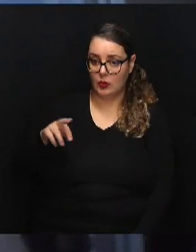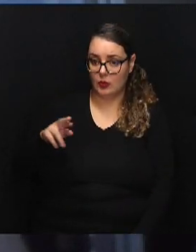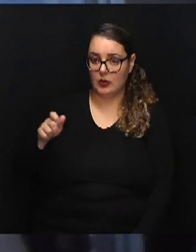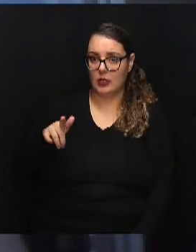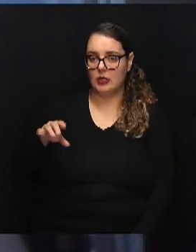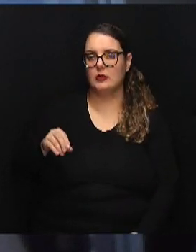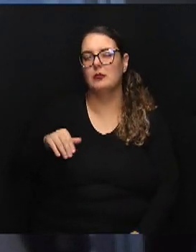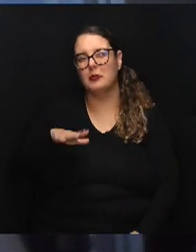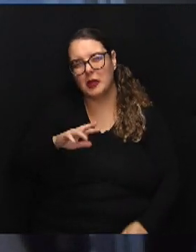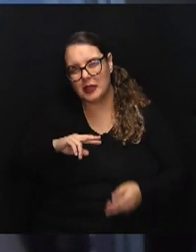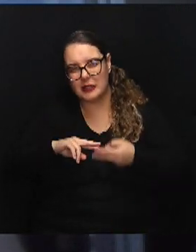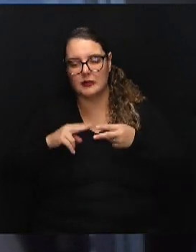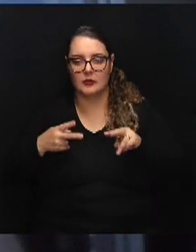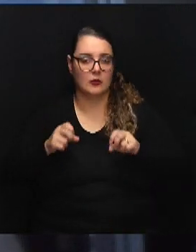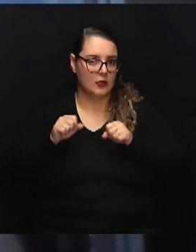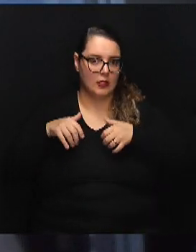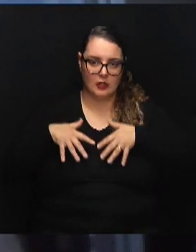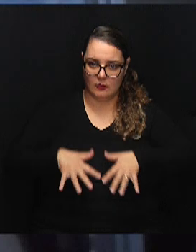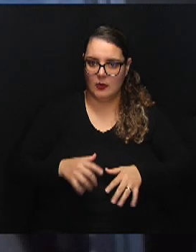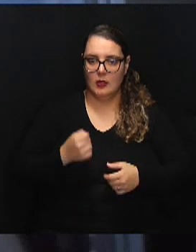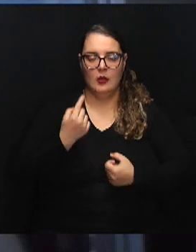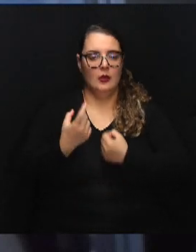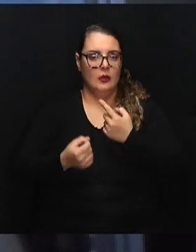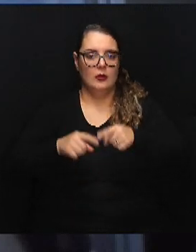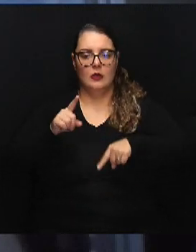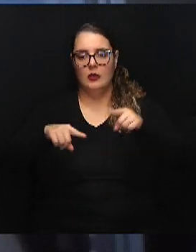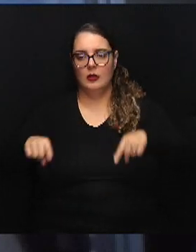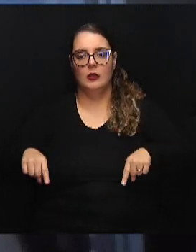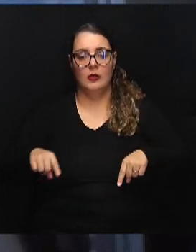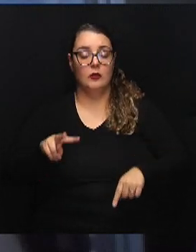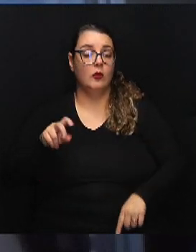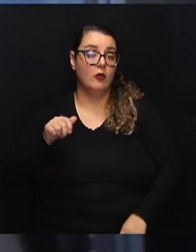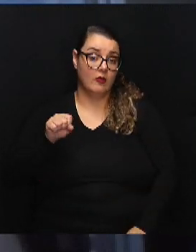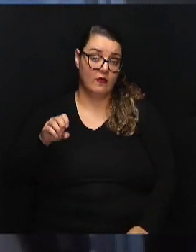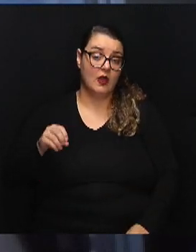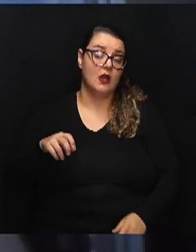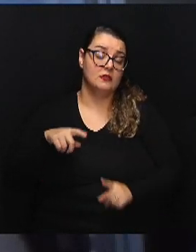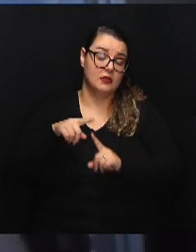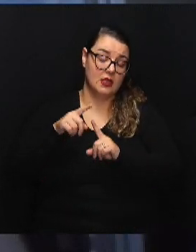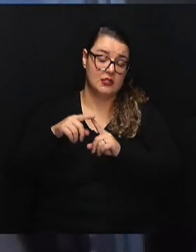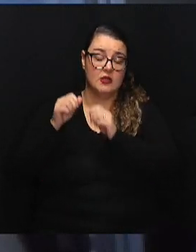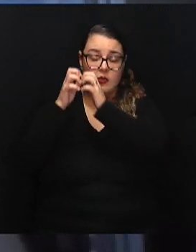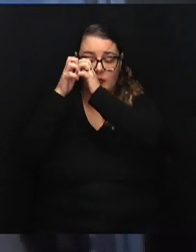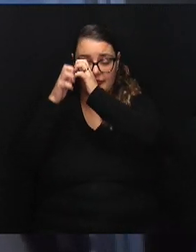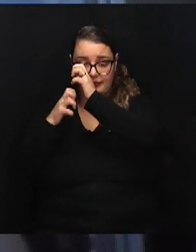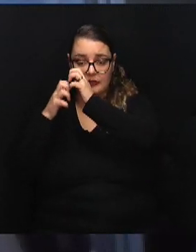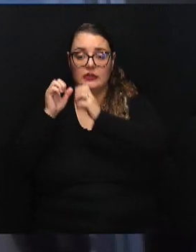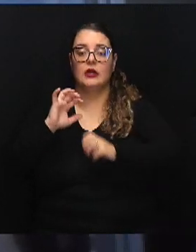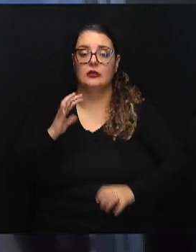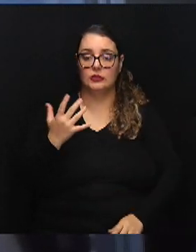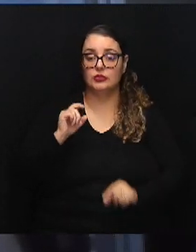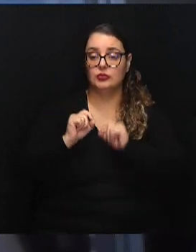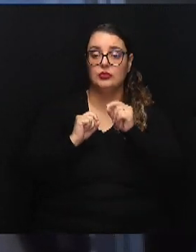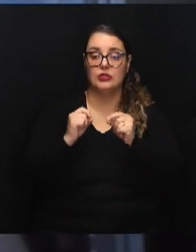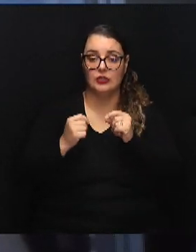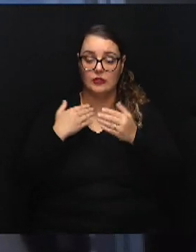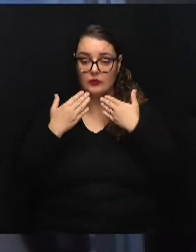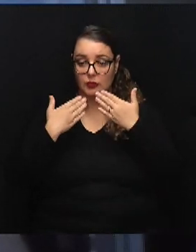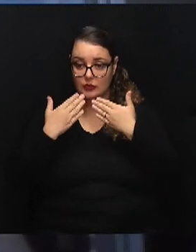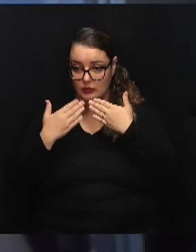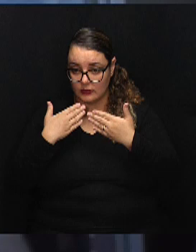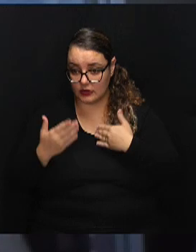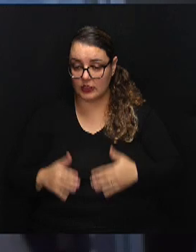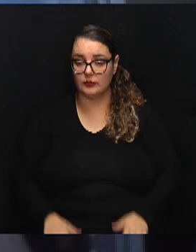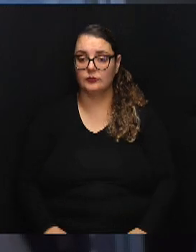genética. As pessoas podem nascer com algumas alterações desse vaso, esse tipo de AVC acontecer, tá? O que a gente vai abordar relacionado